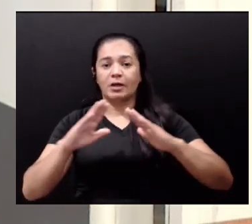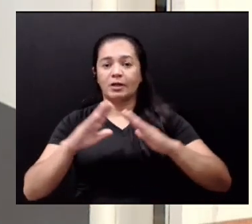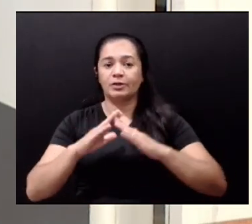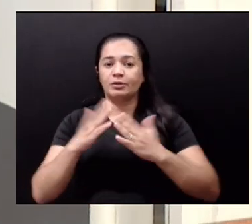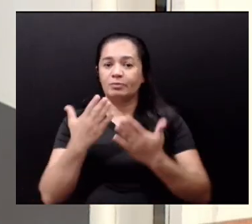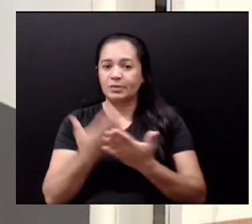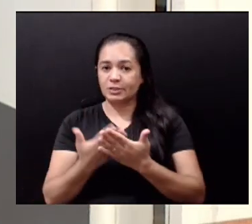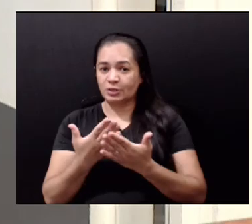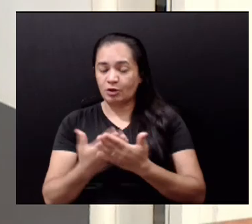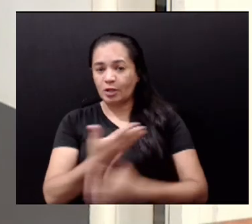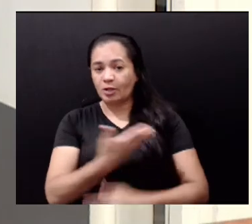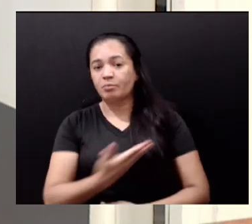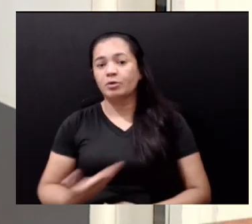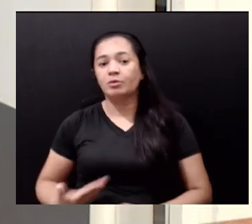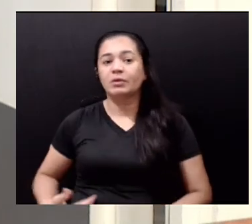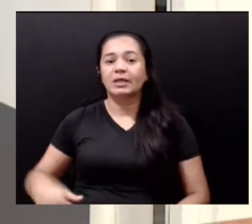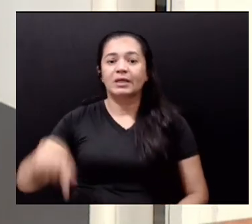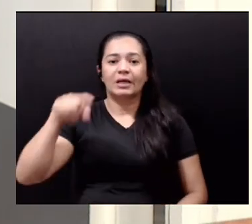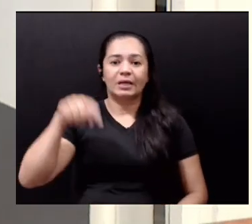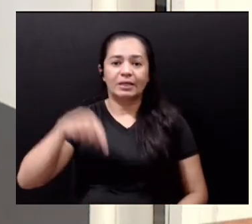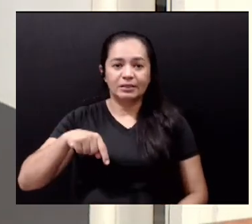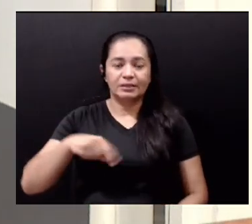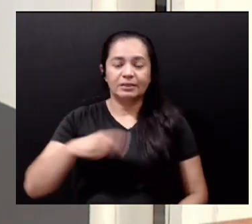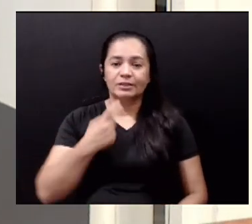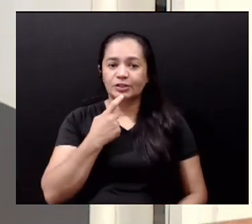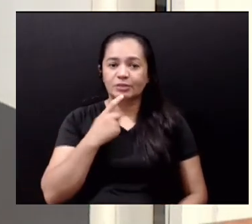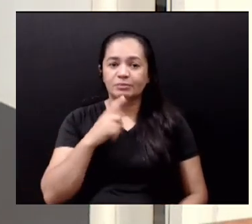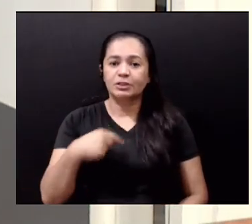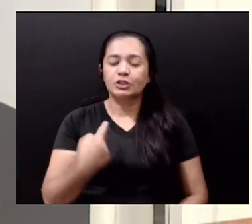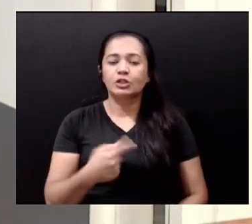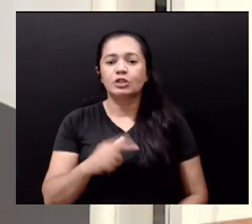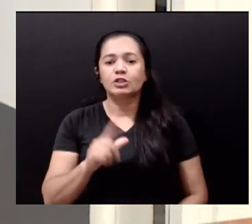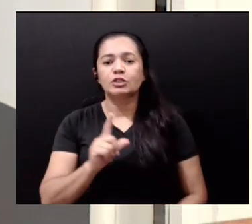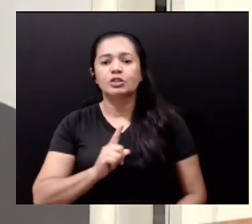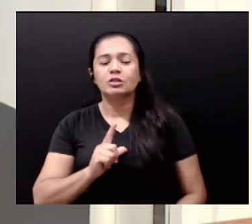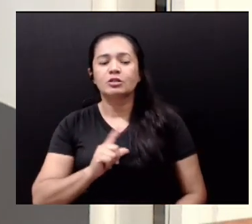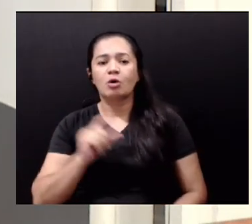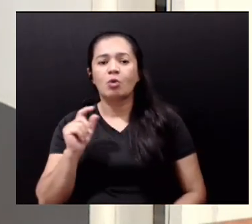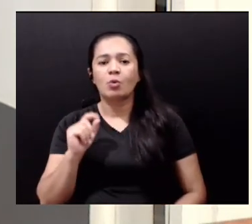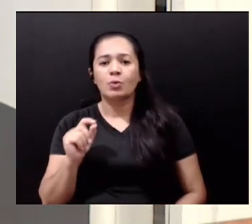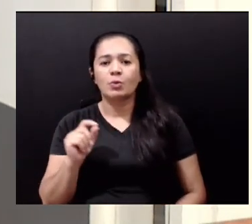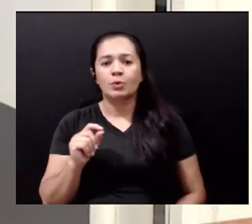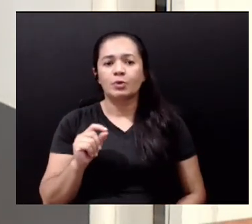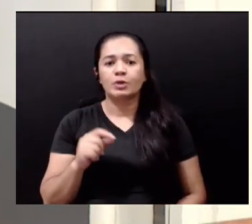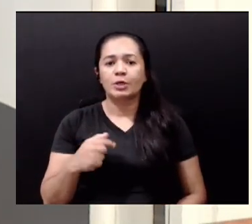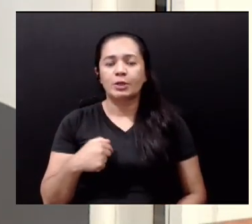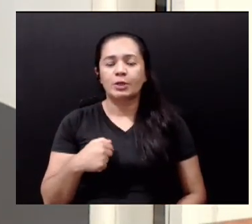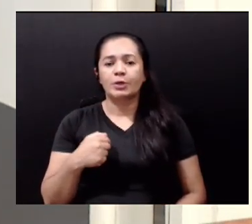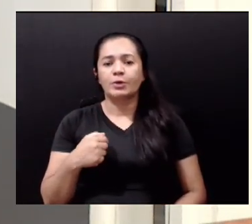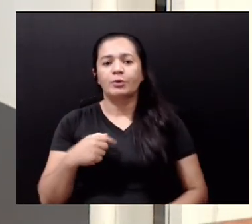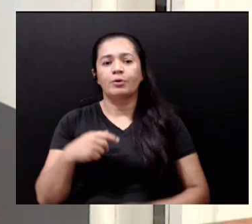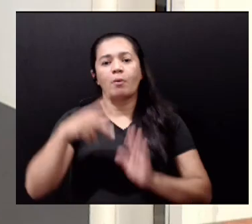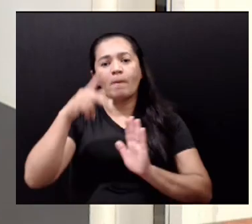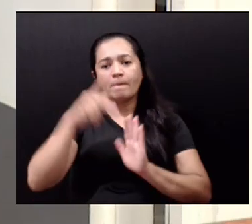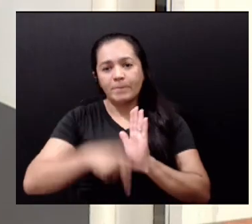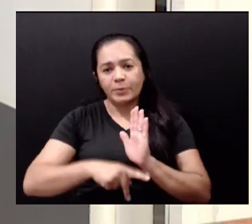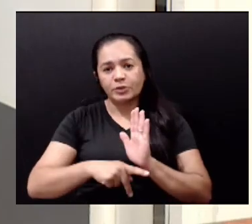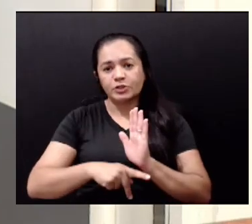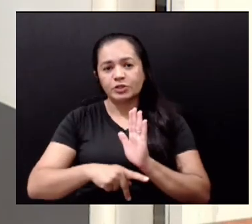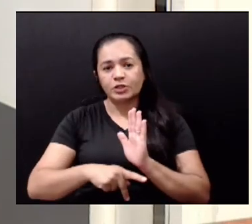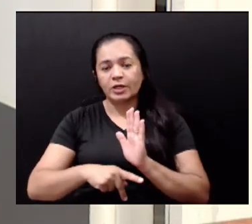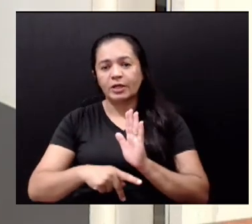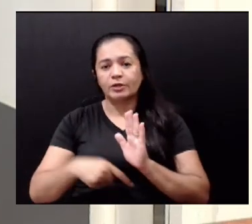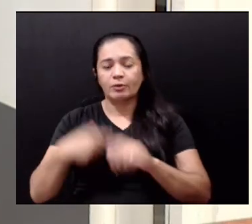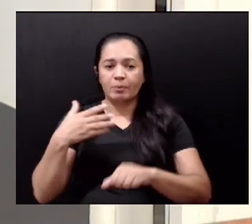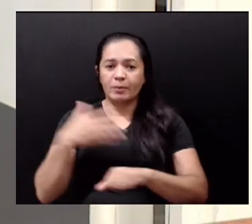Então, também a gente tinha, né, faço parte de um projeto também de psicólogos e psicólogas nas escolas, e